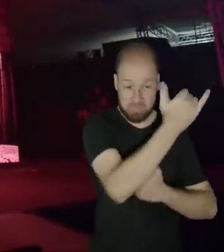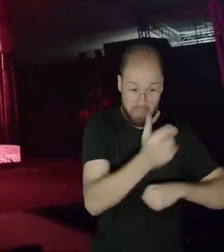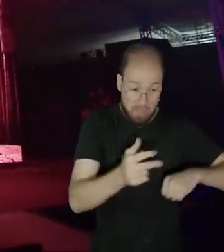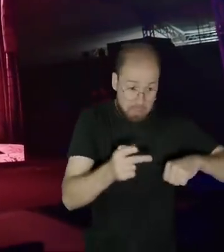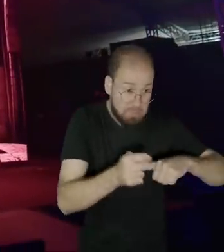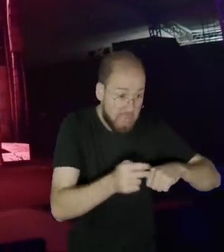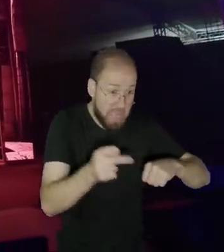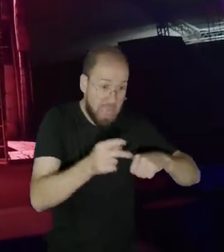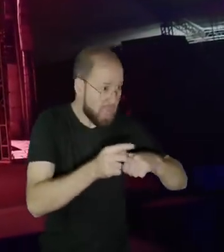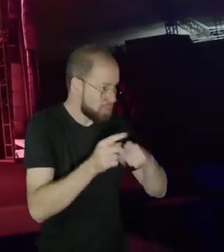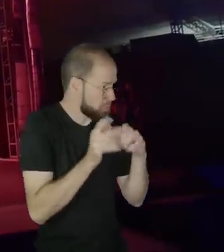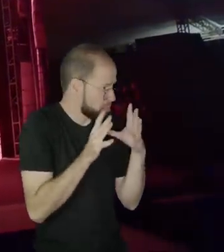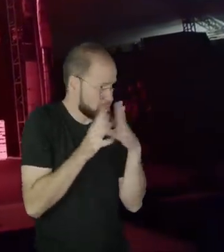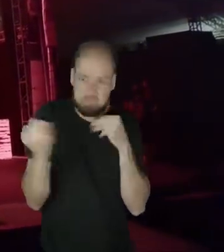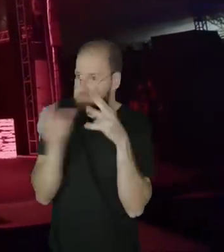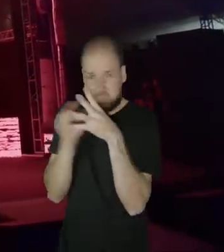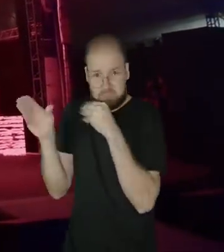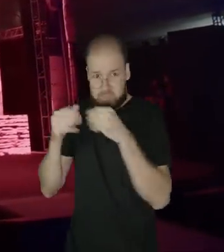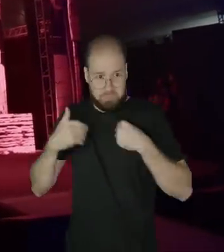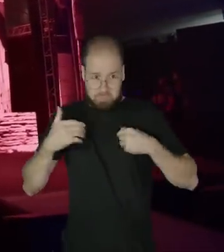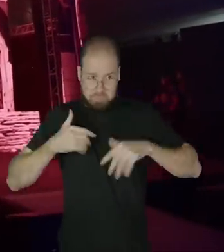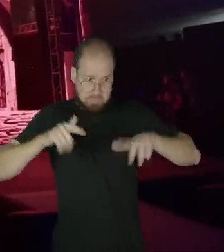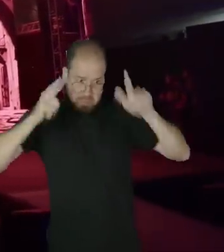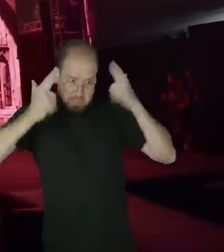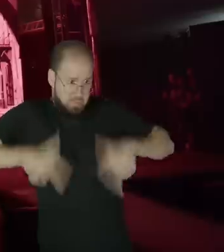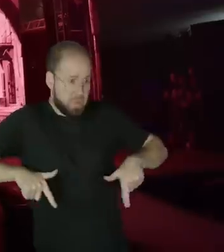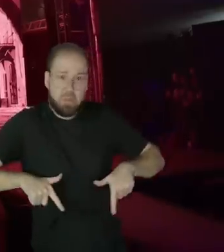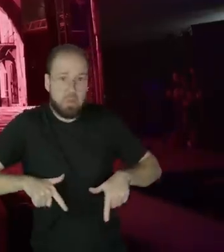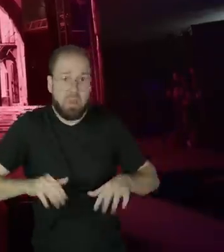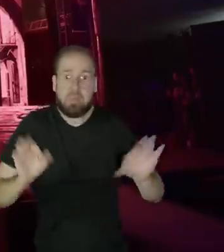Pedro nega tudo, ninguém